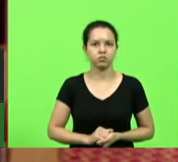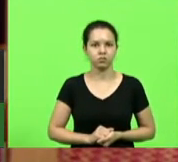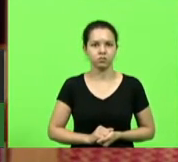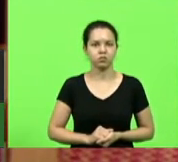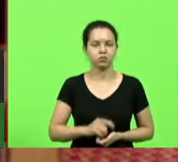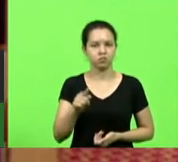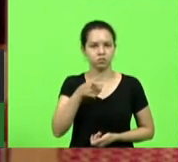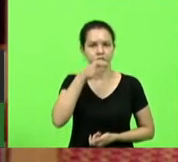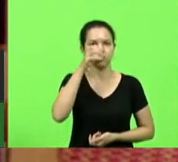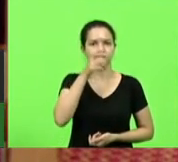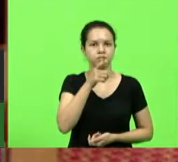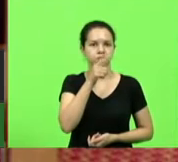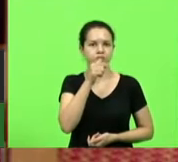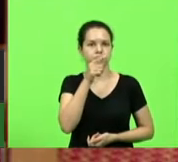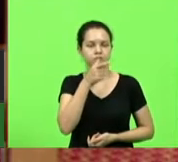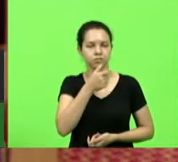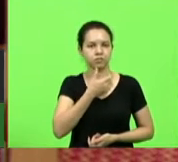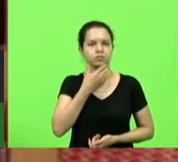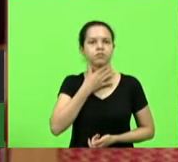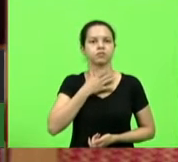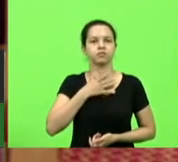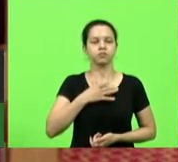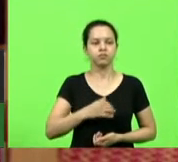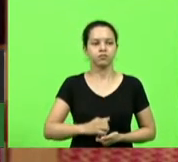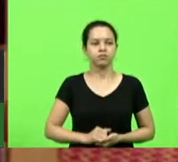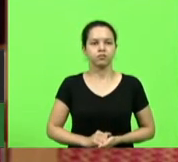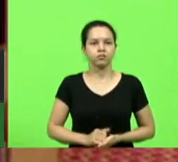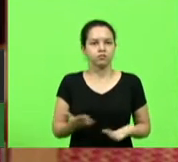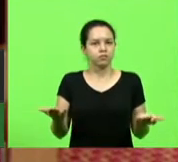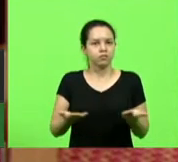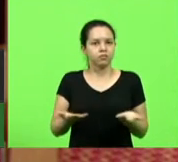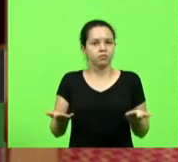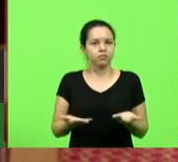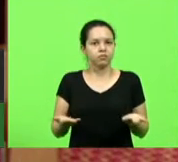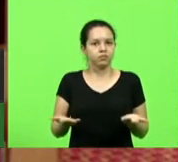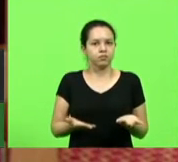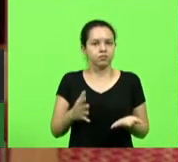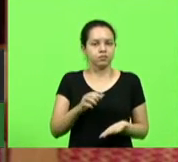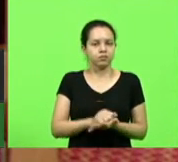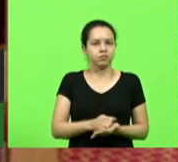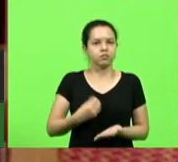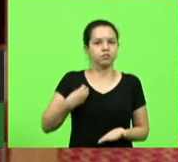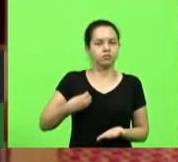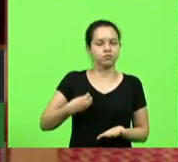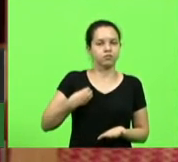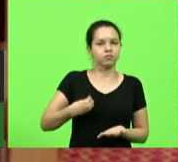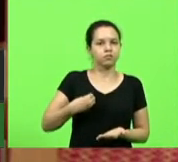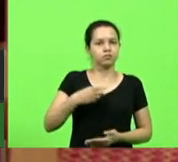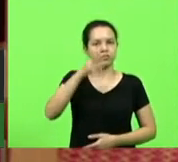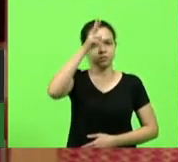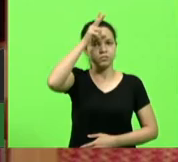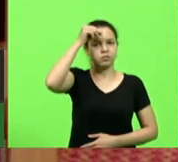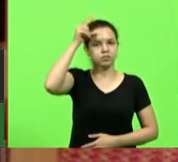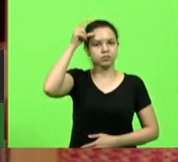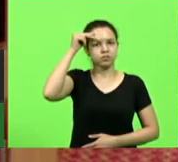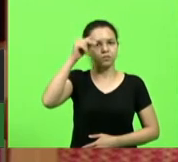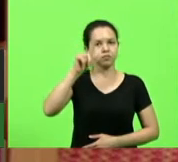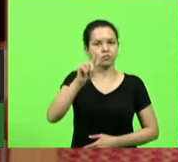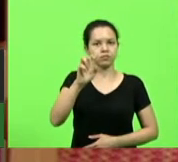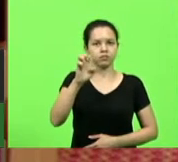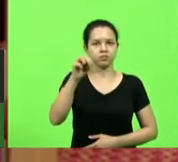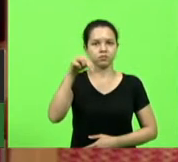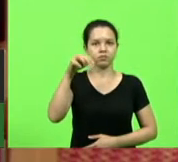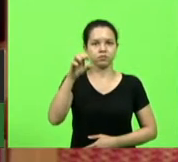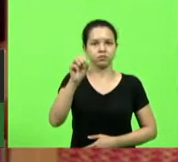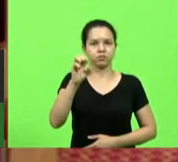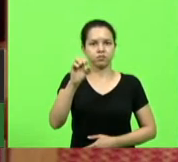água aí para refrescar a garganta, registrar a presença do prefeito Genésio Antão, prefeito de